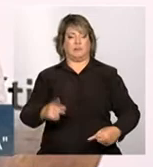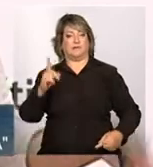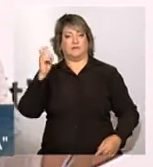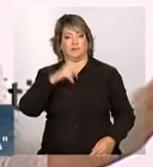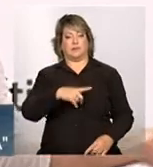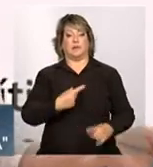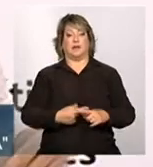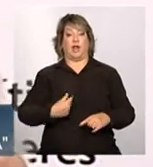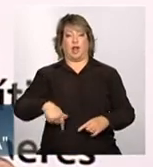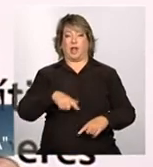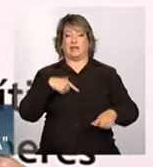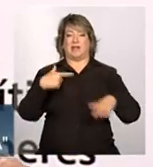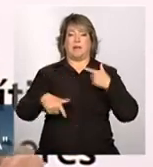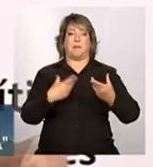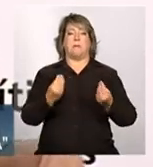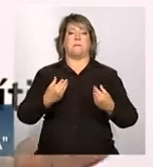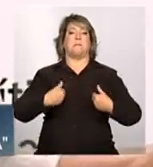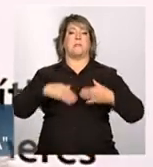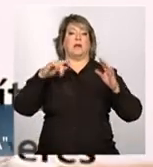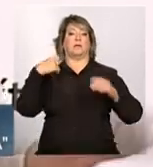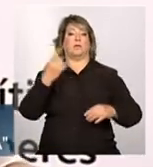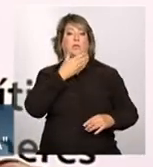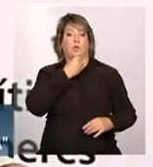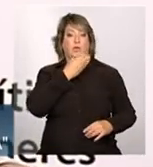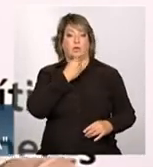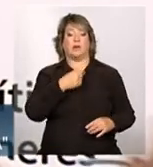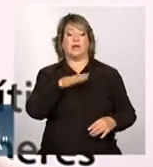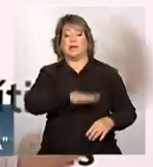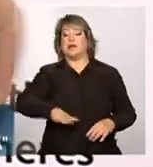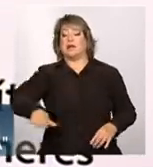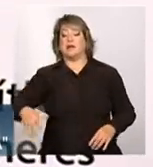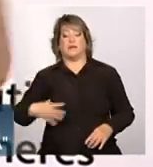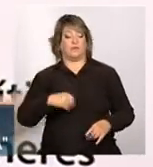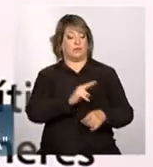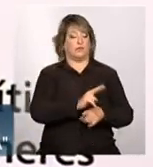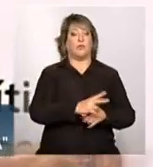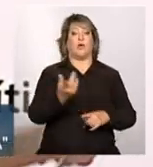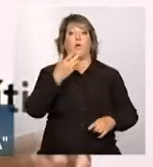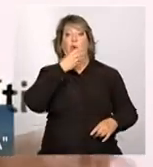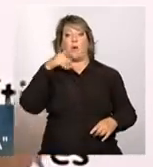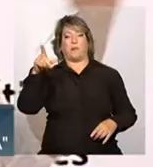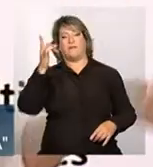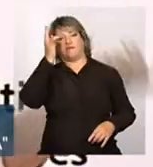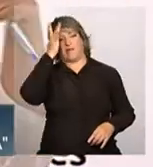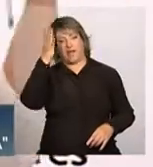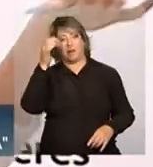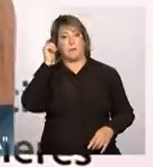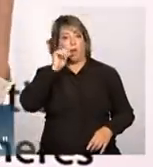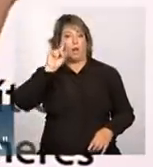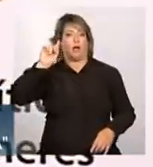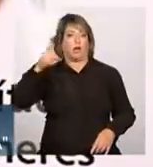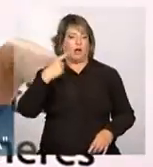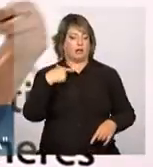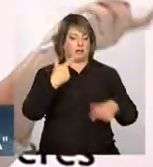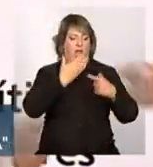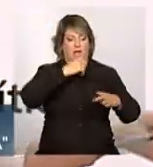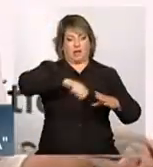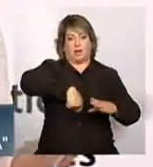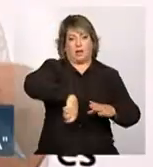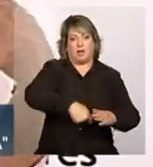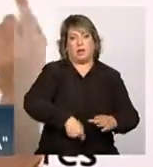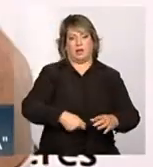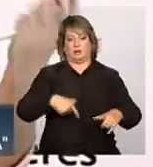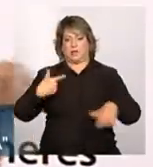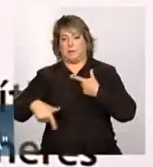gente trabalha muito mais do que os homens, não tem com quem deixar as crianças, e os homens têm a gente para cuidar das crianças. Não tem quem faça o almoço se a gente está